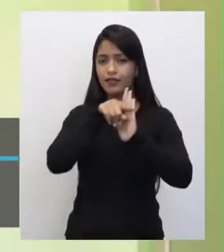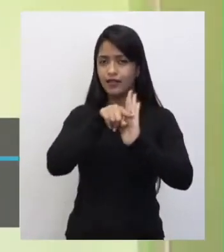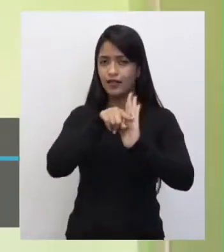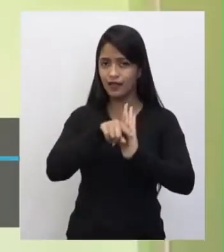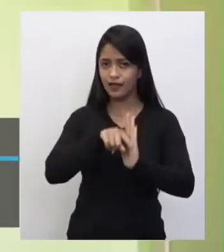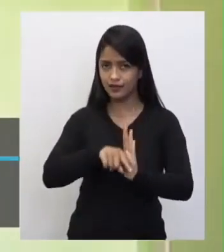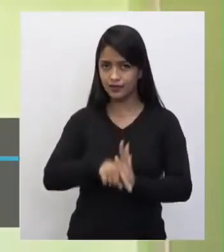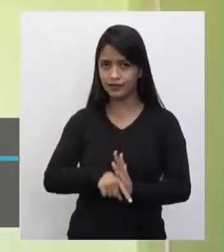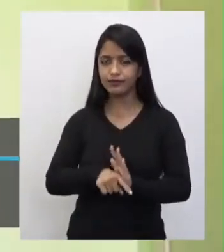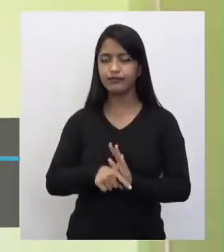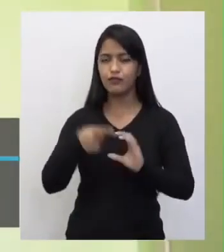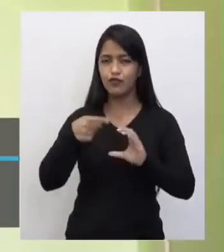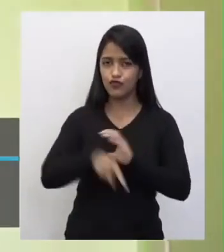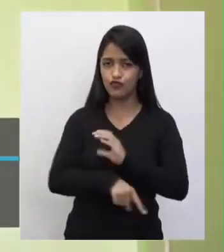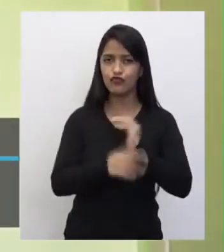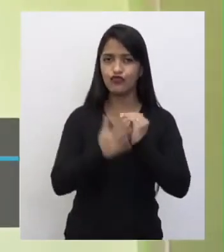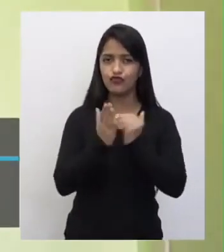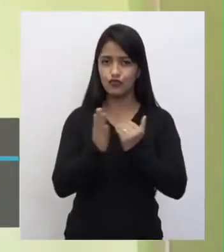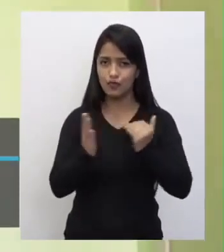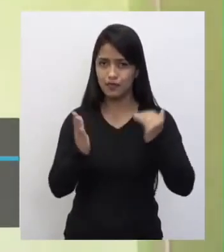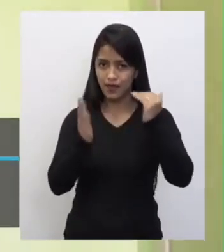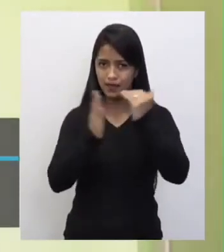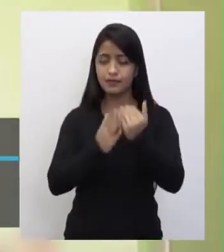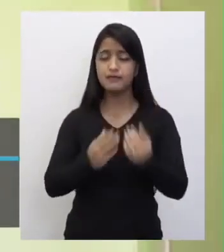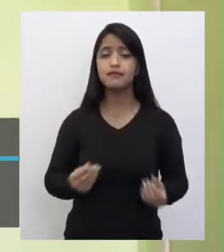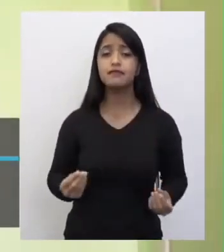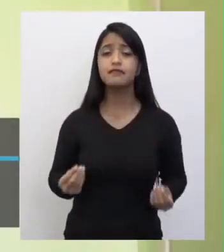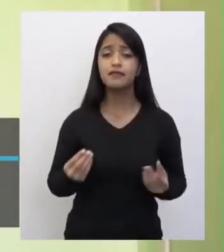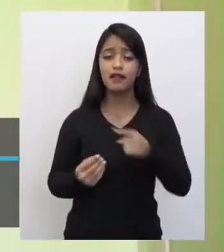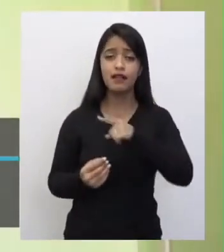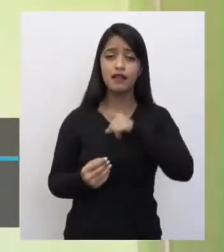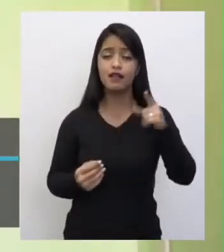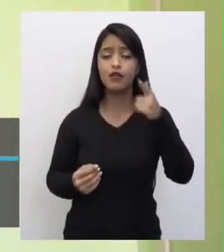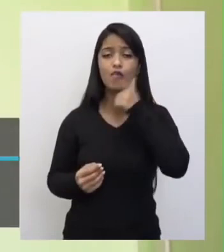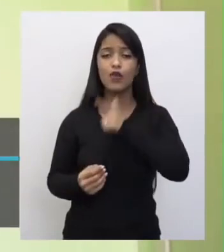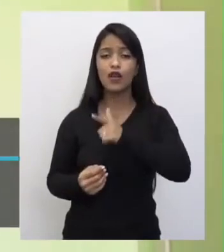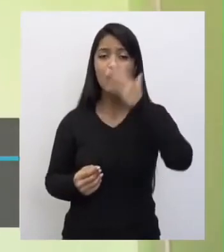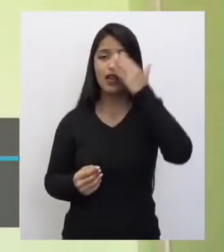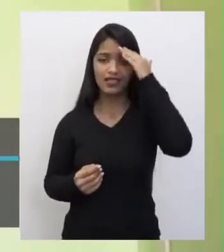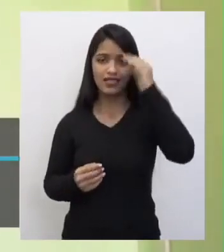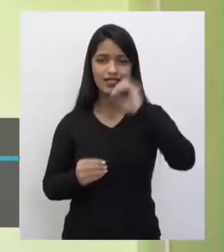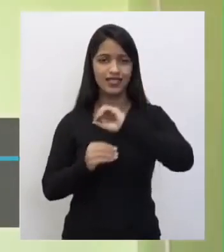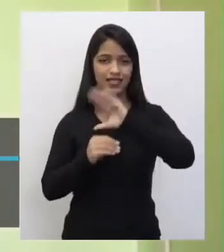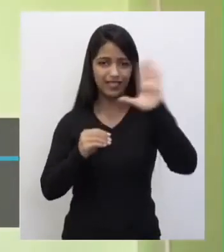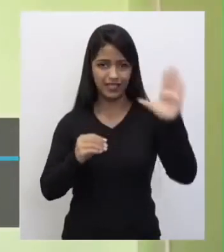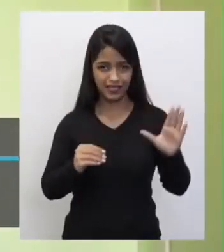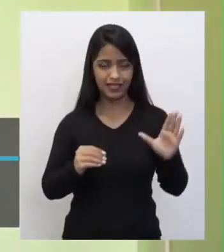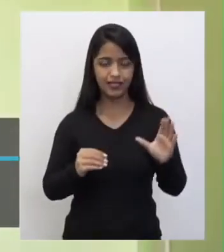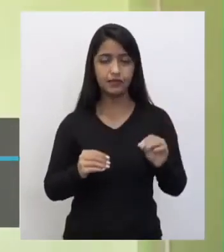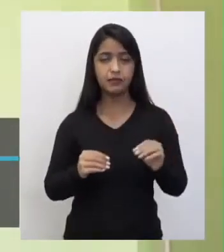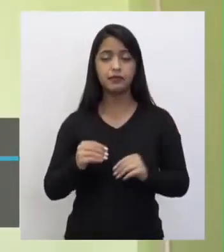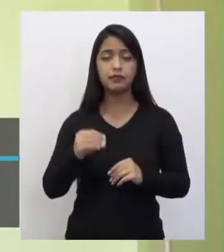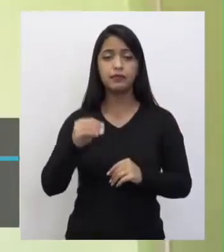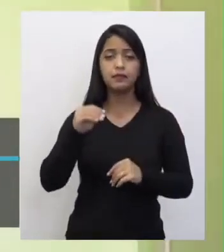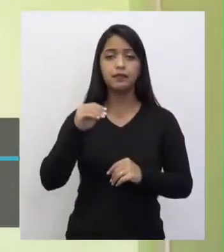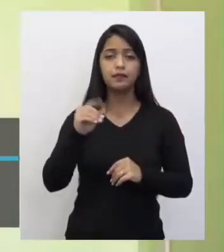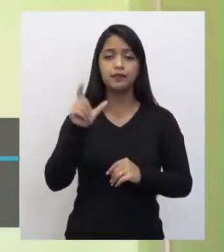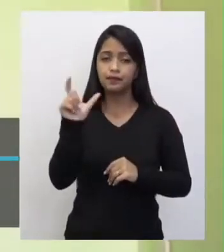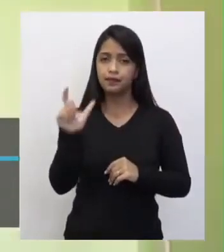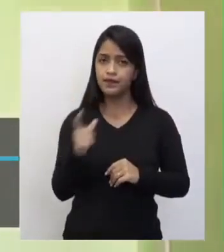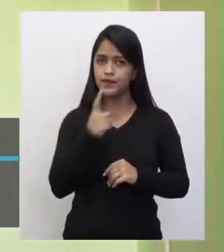pouquinho mais esse conhecimento para nós entendermos, né, ainda mais a importância desses marcadores,